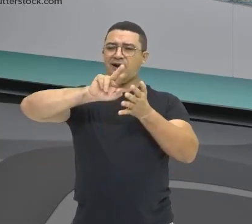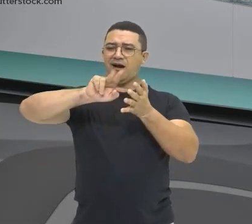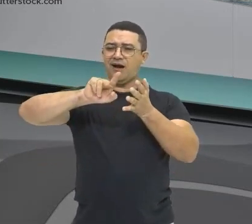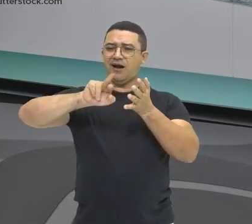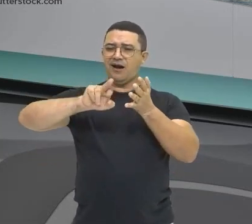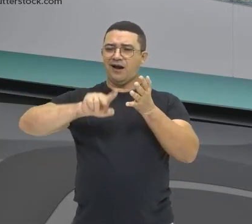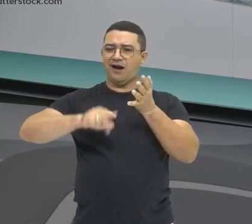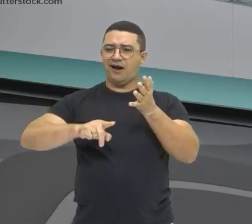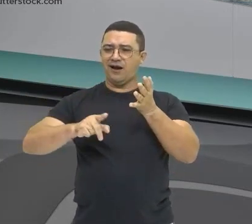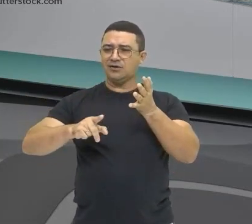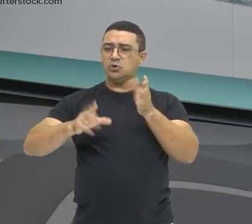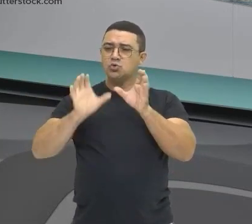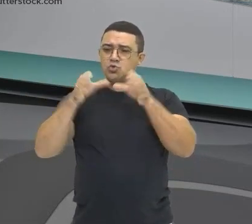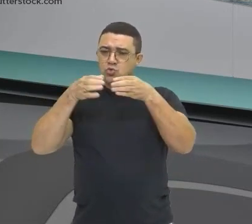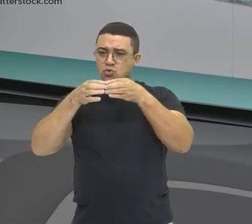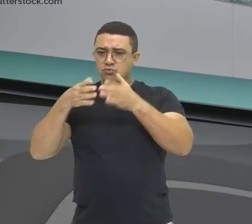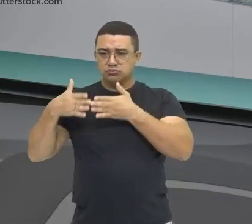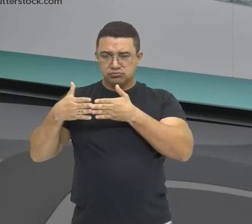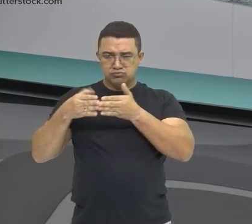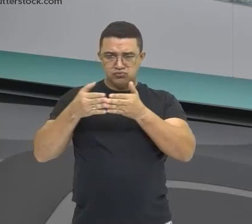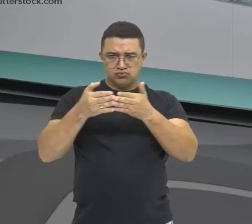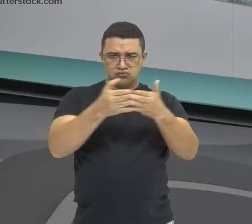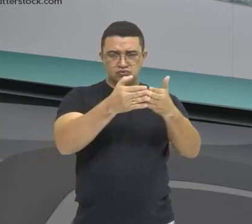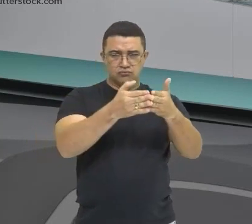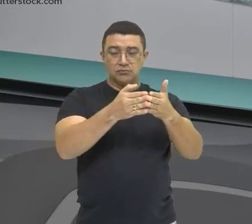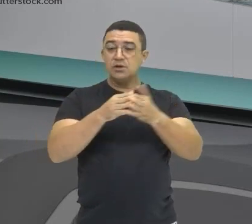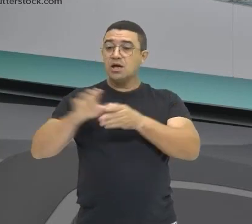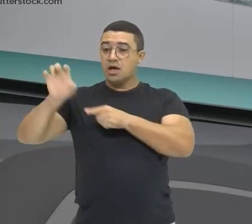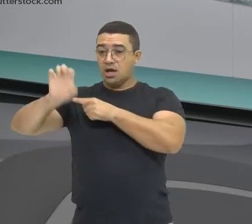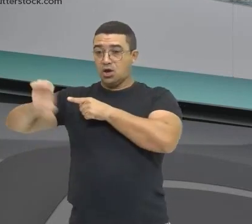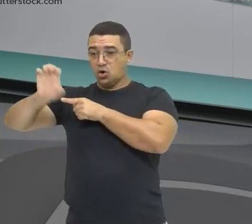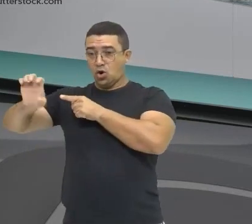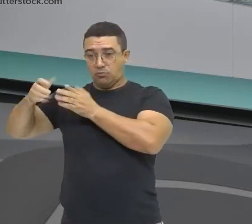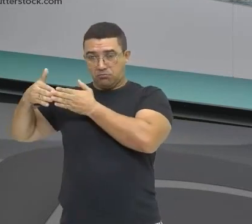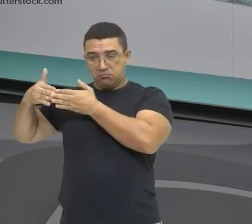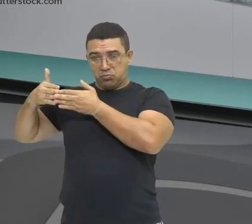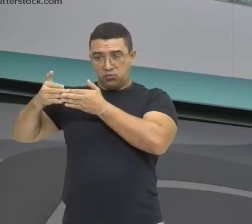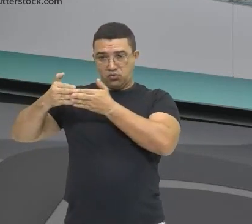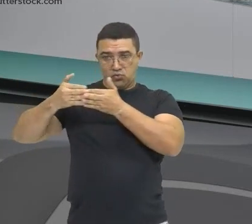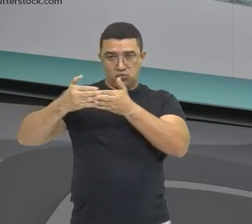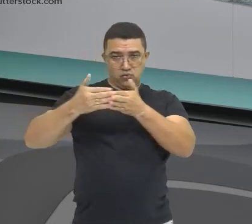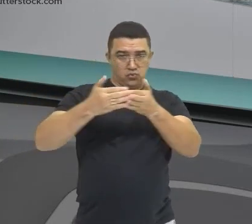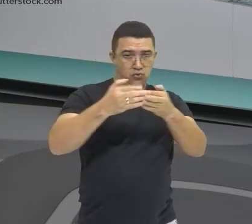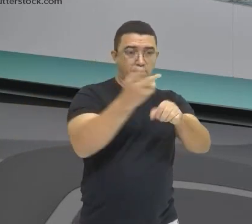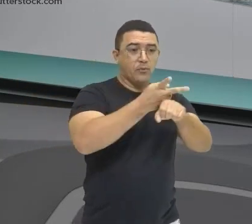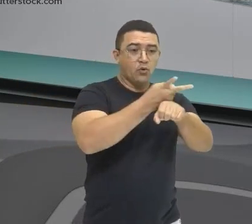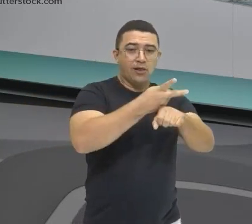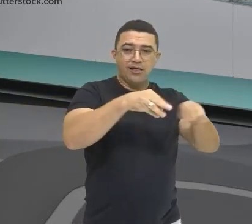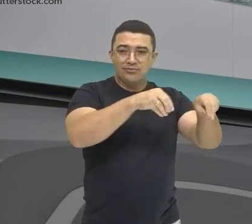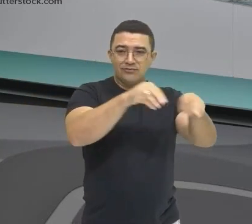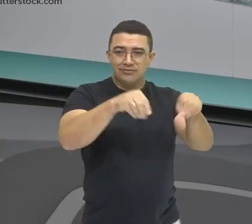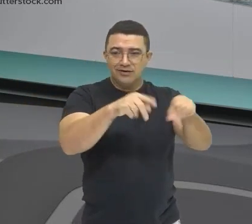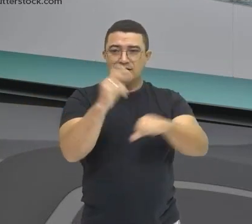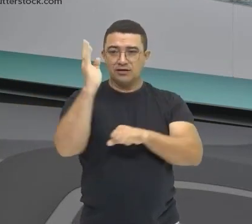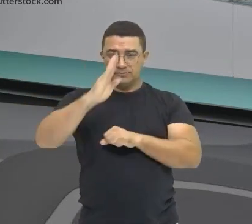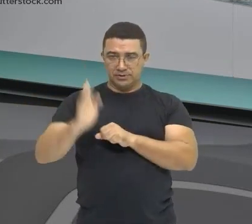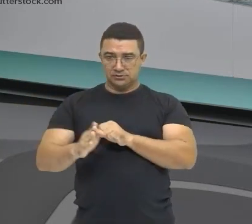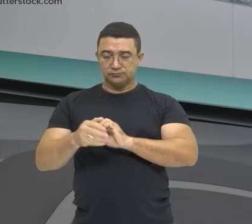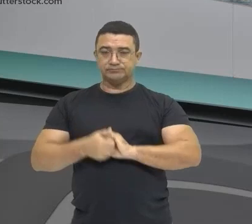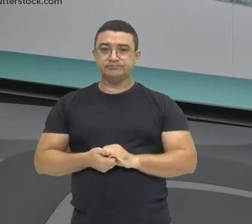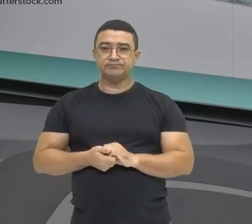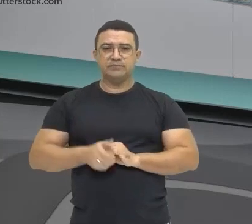várias expedições vieram da Europa para as terras brasileiras, né? Então,